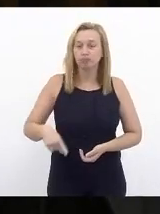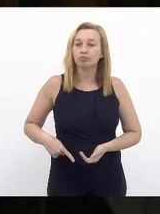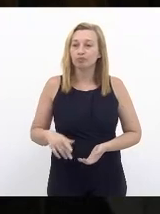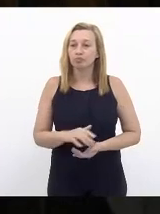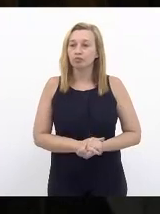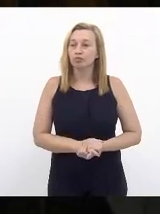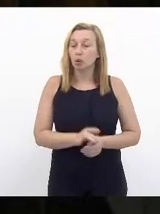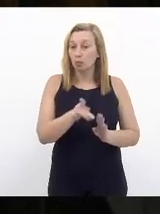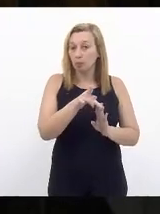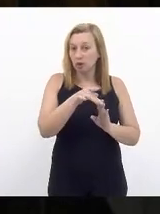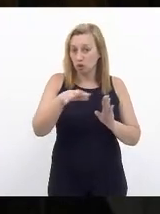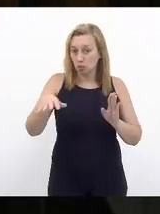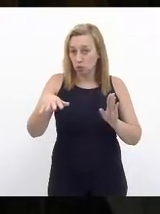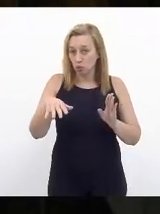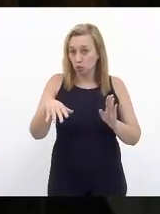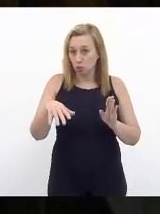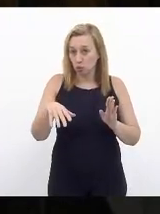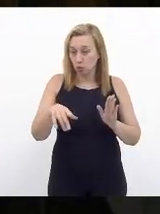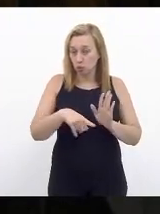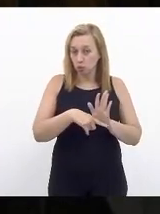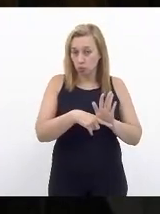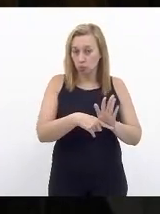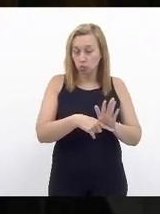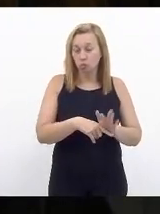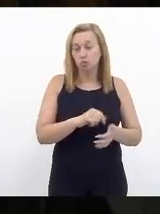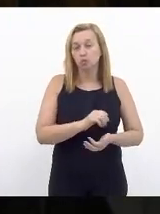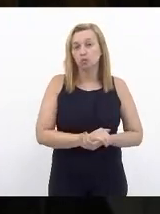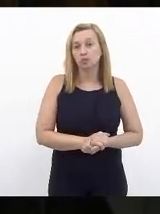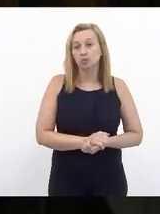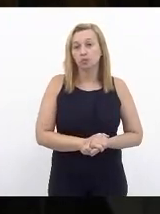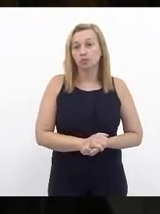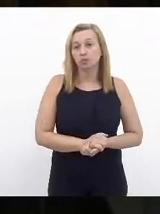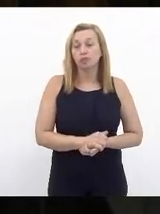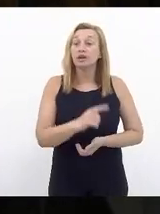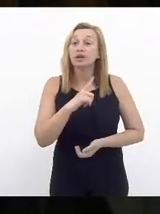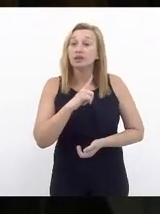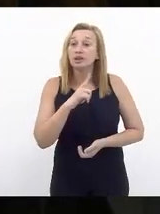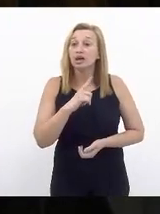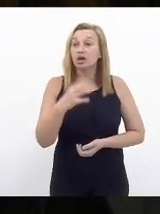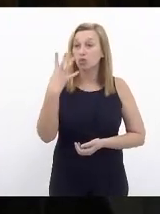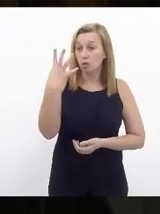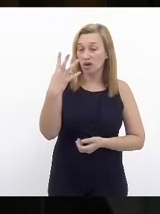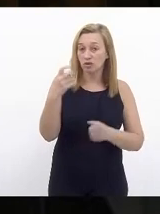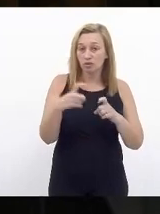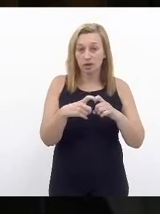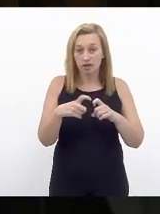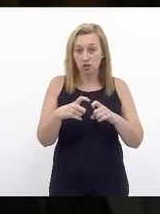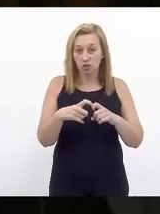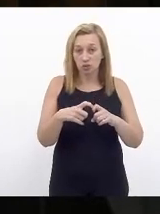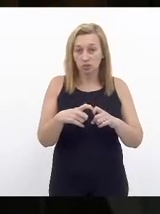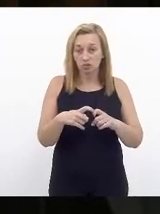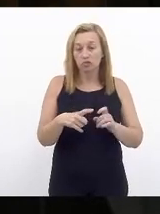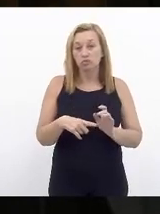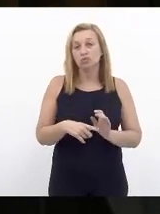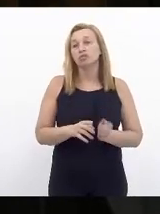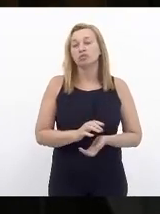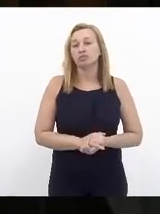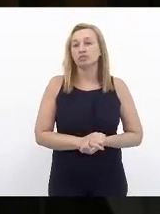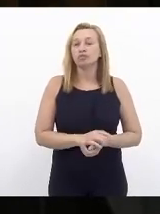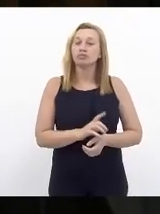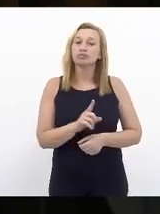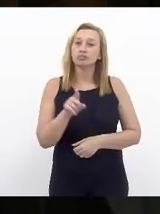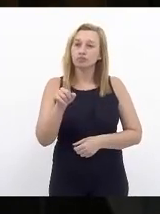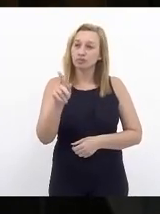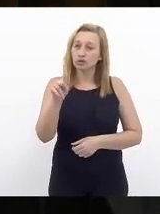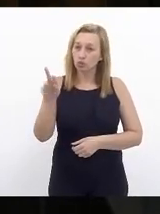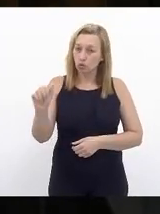no protocolo de atendimento eram para existir 4 médicos atendendo naquela